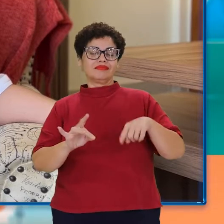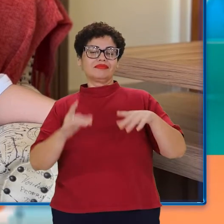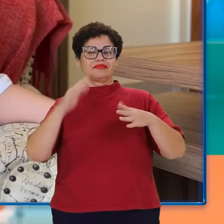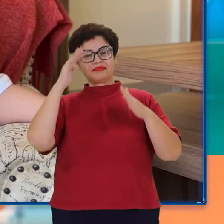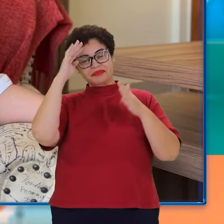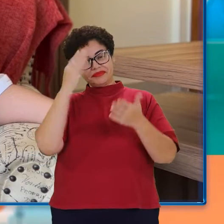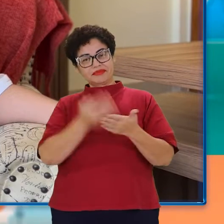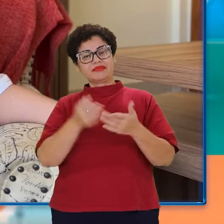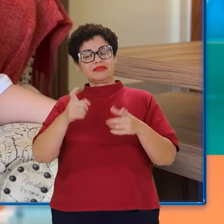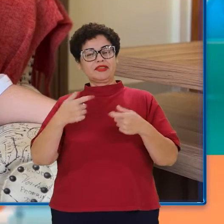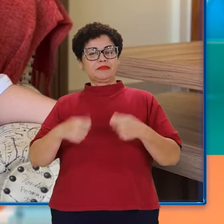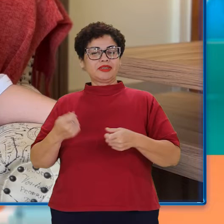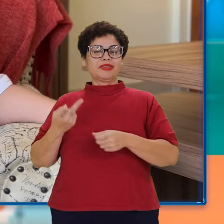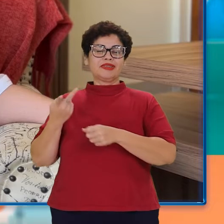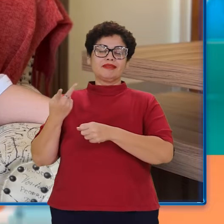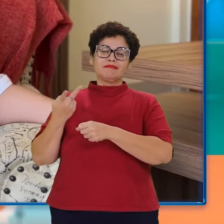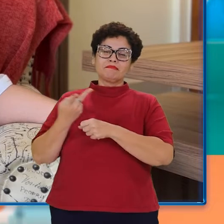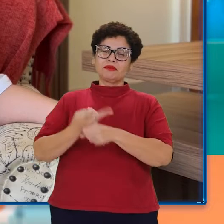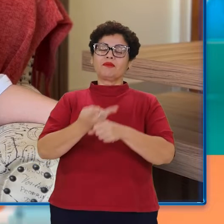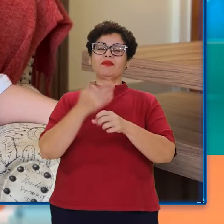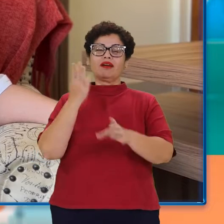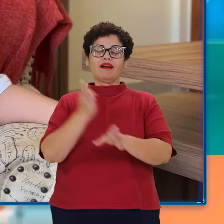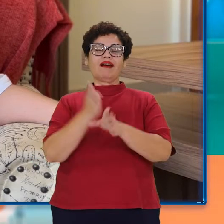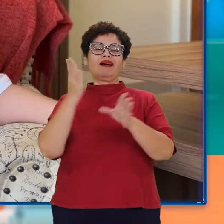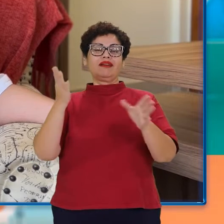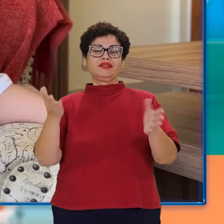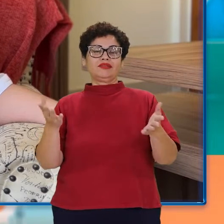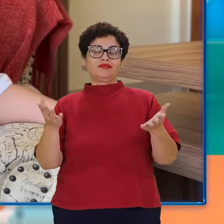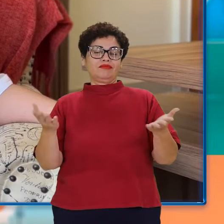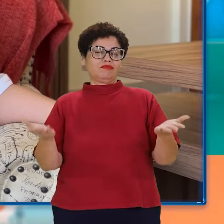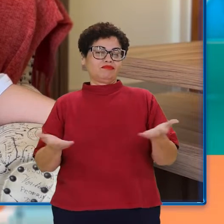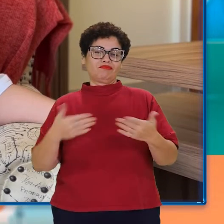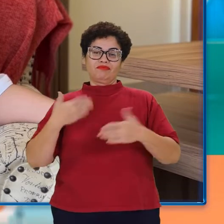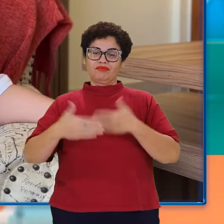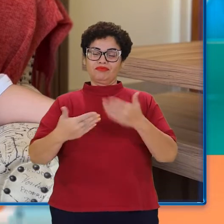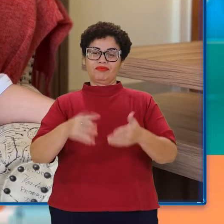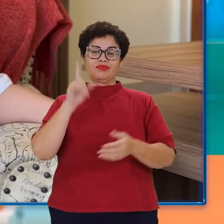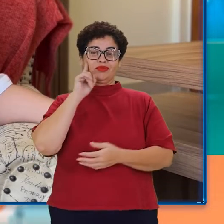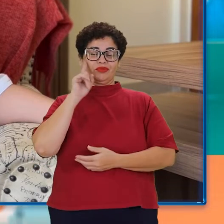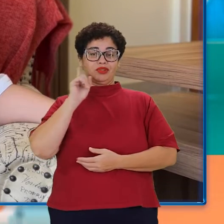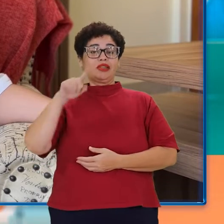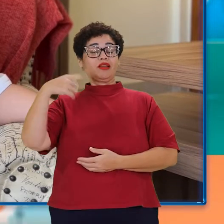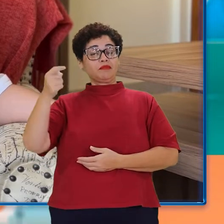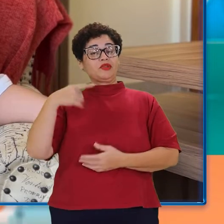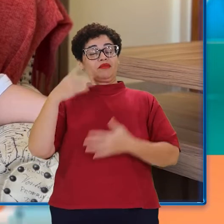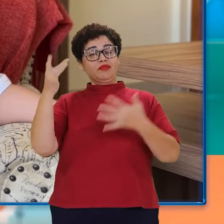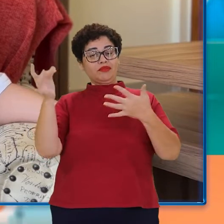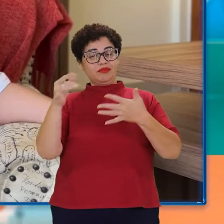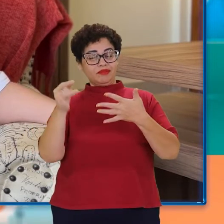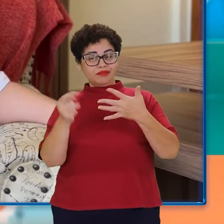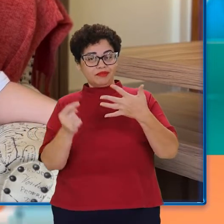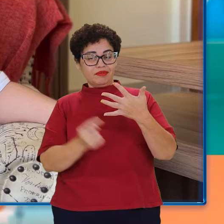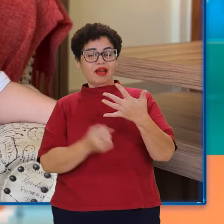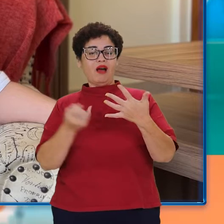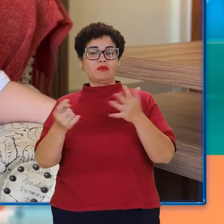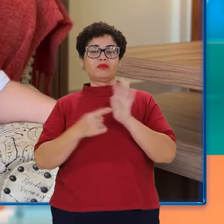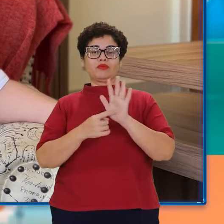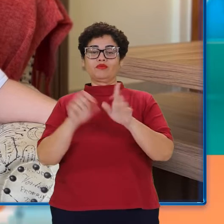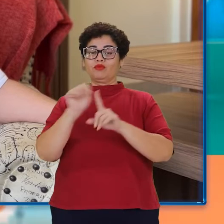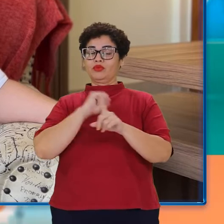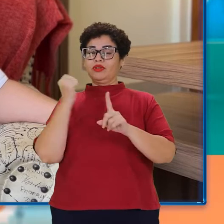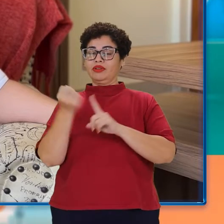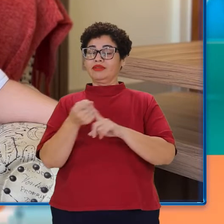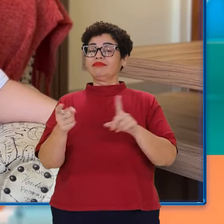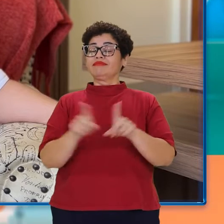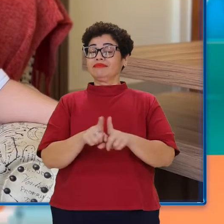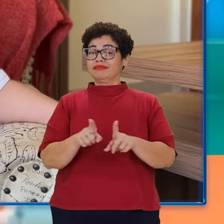E essa autenticidade, eu acredito, é algo que a gente precisa buscar nos dias de hoje. E aí, claro, né, depois eu vou trazer alguns elementos dessa